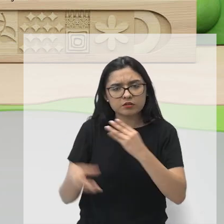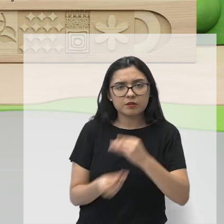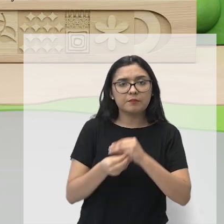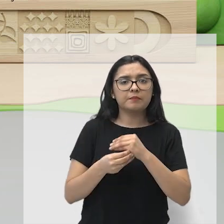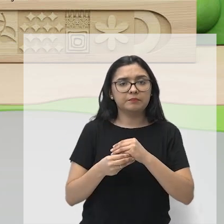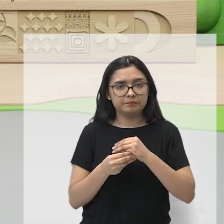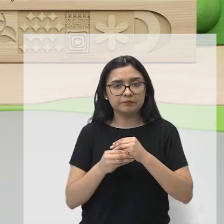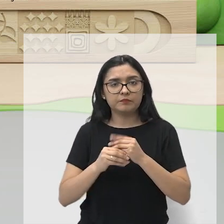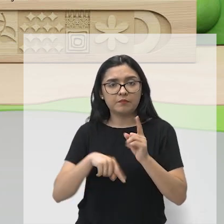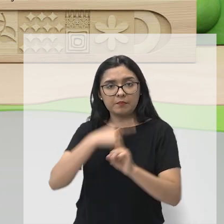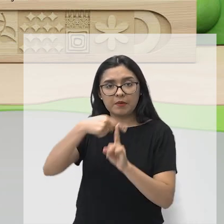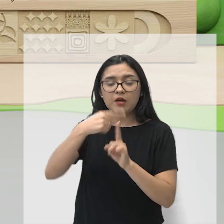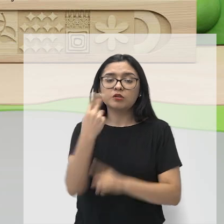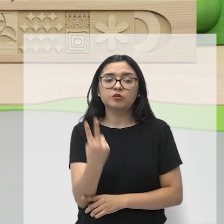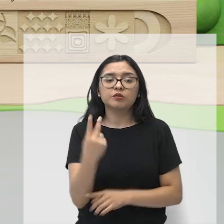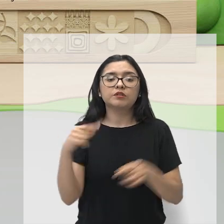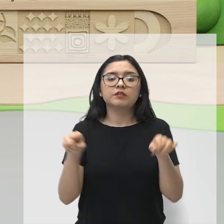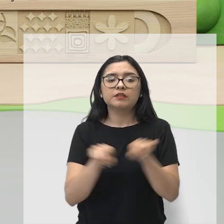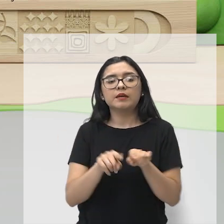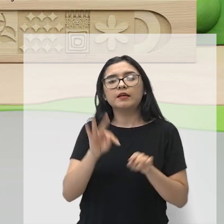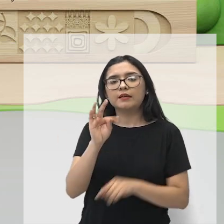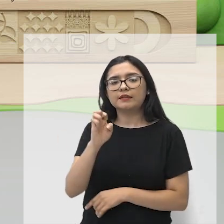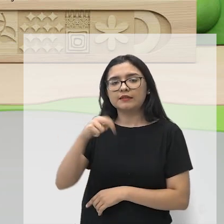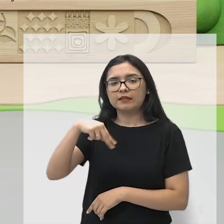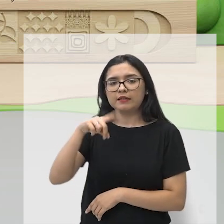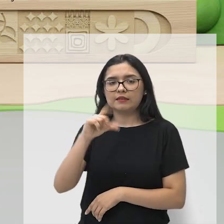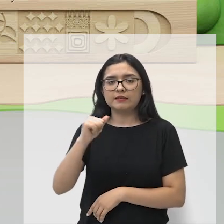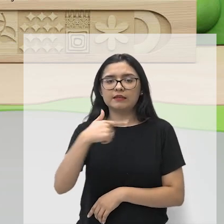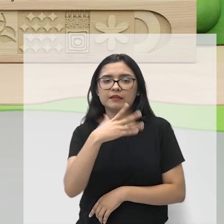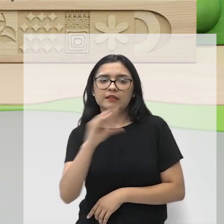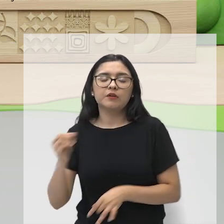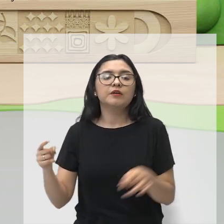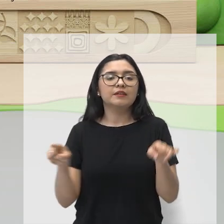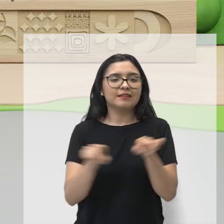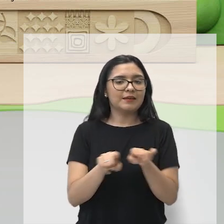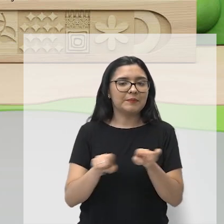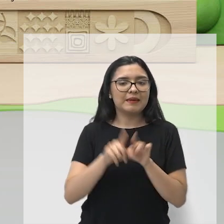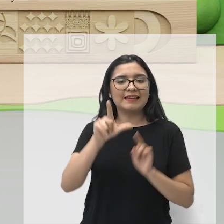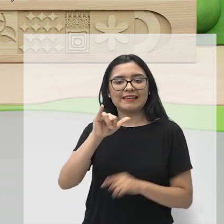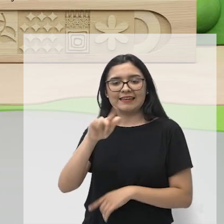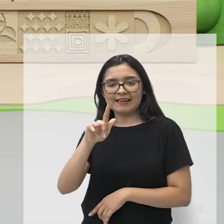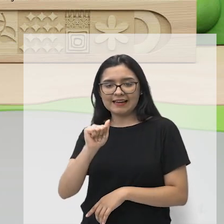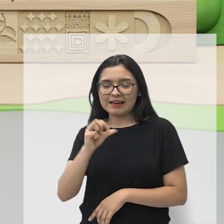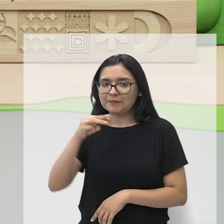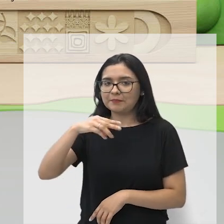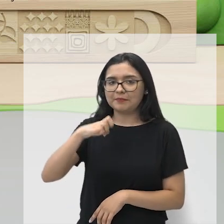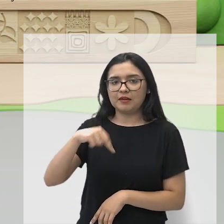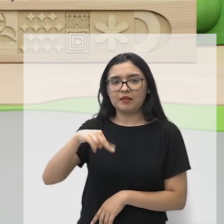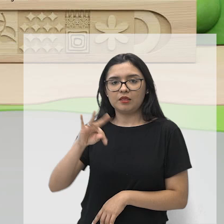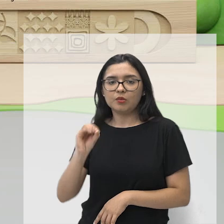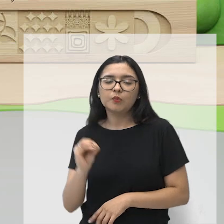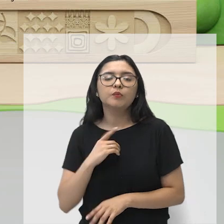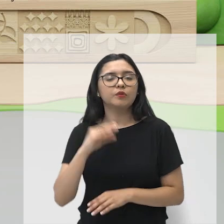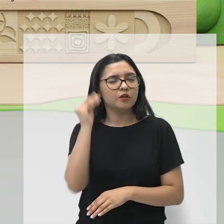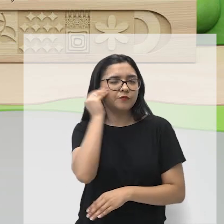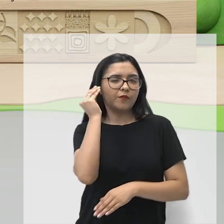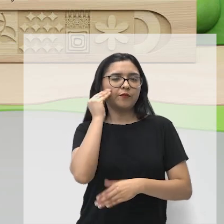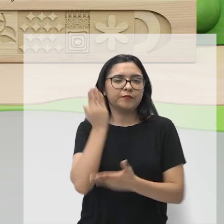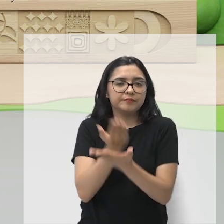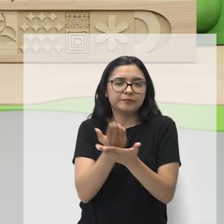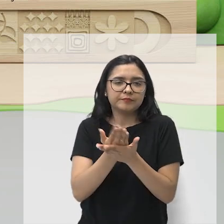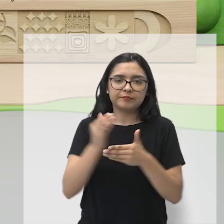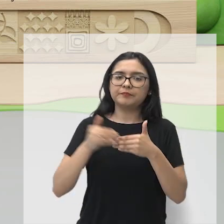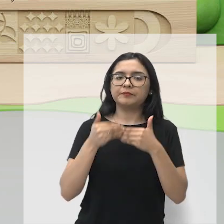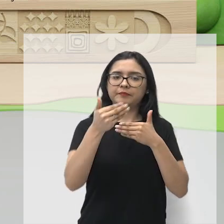também: os nossos tendões e os nossos ligamentos, certo? Que veremos mais